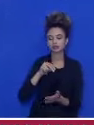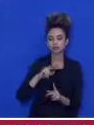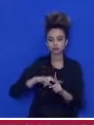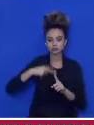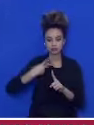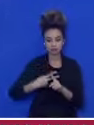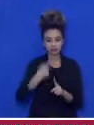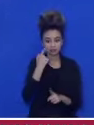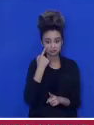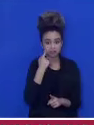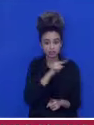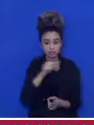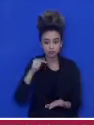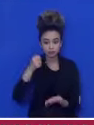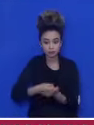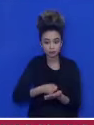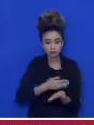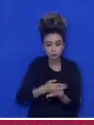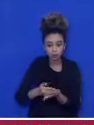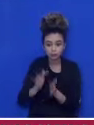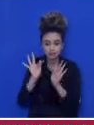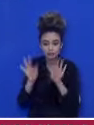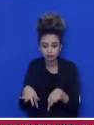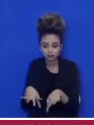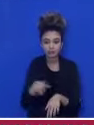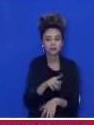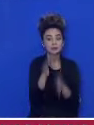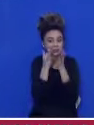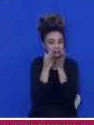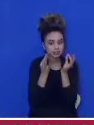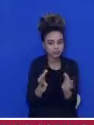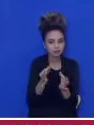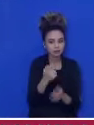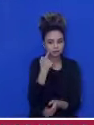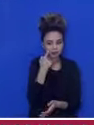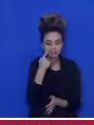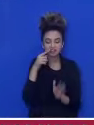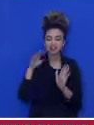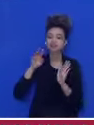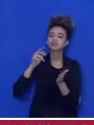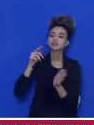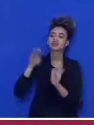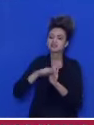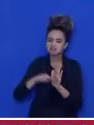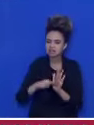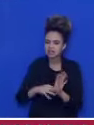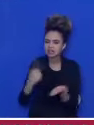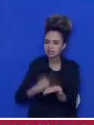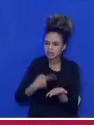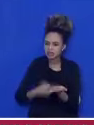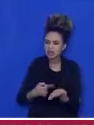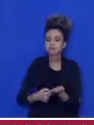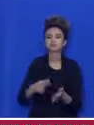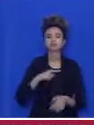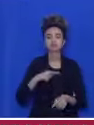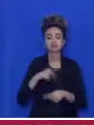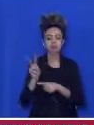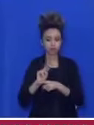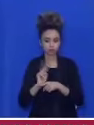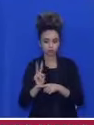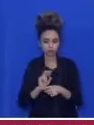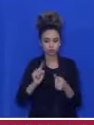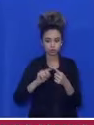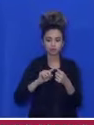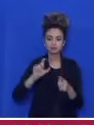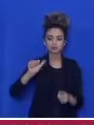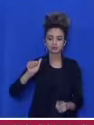Confira a sua aposta do início ao fim de cada sorteio. Fique atenta, fique atento para conferir, validar cada procedimento desse sorteio. As auditoras